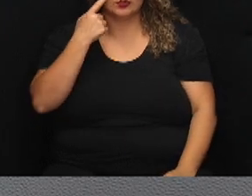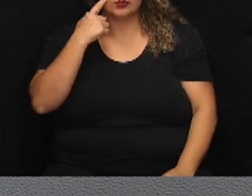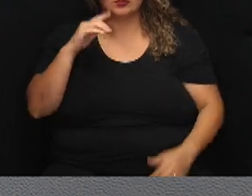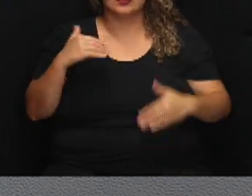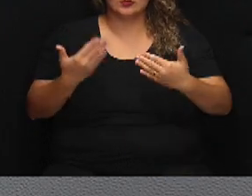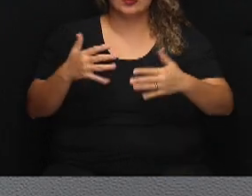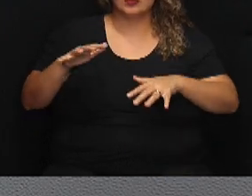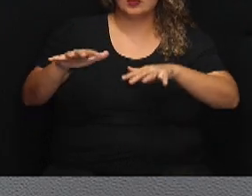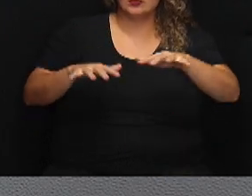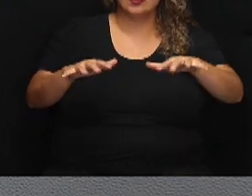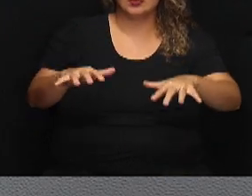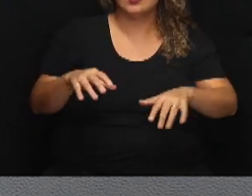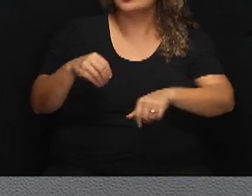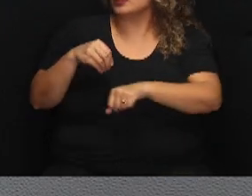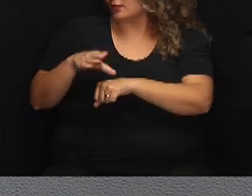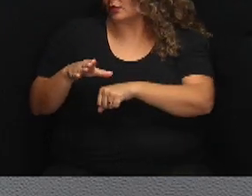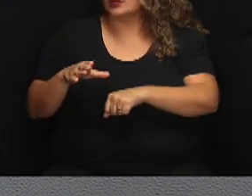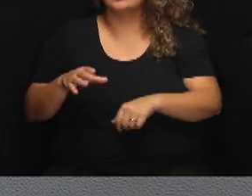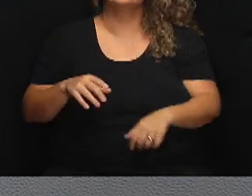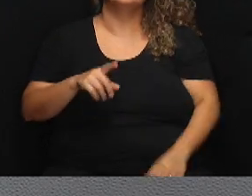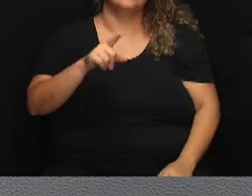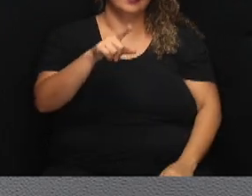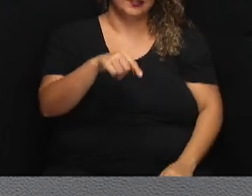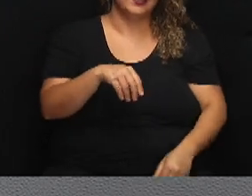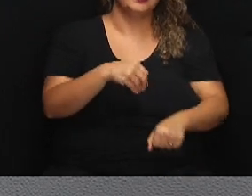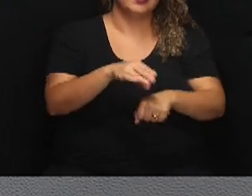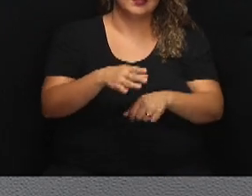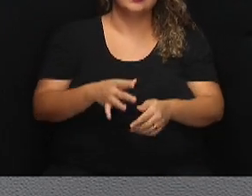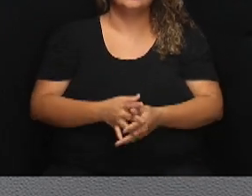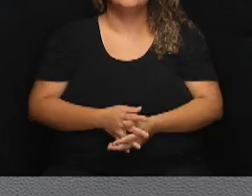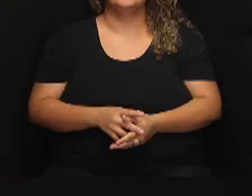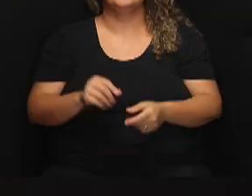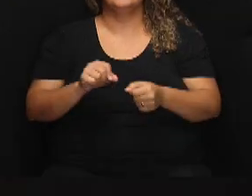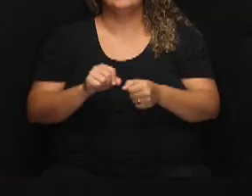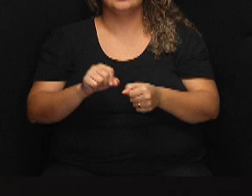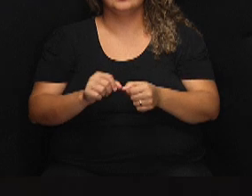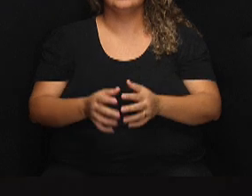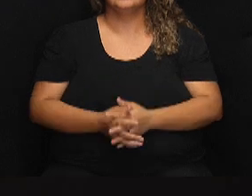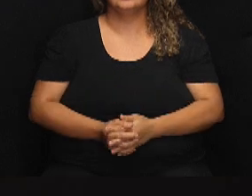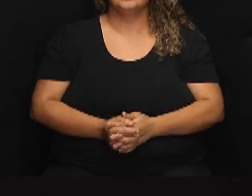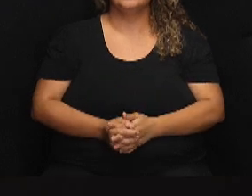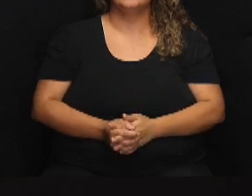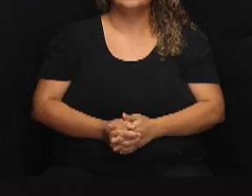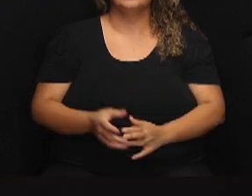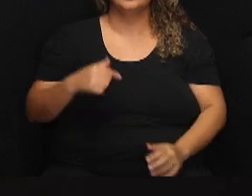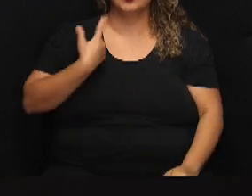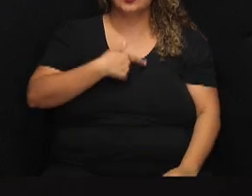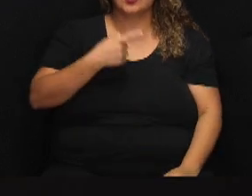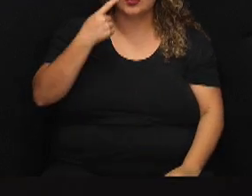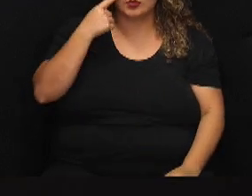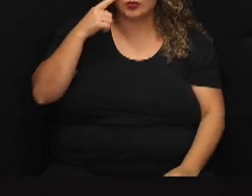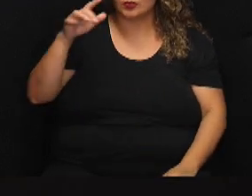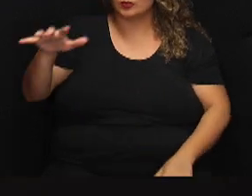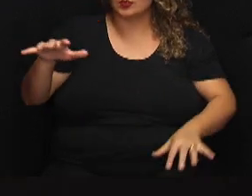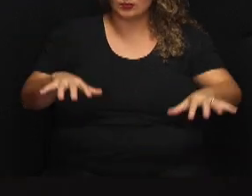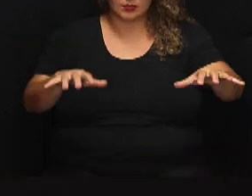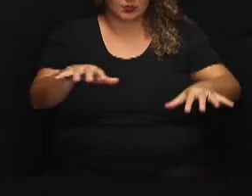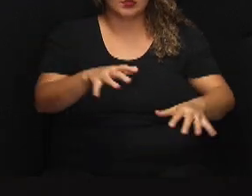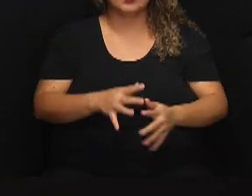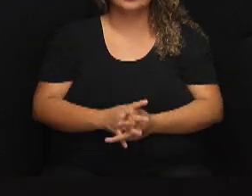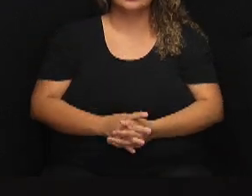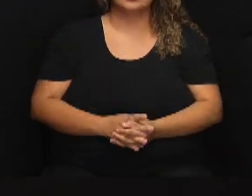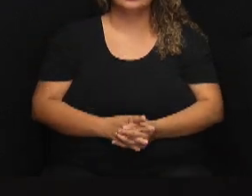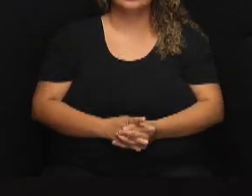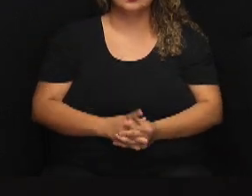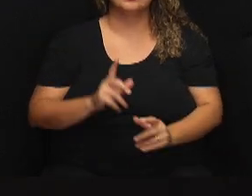outras regiões. Indicação. Essa foi a primeira indicação que a gente fez. A gente está observando quais são as regiões que a